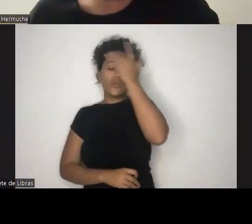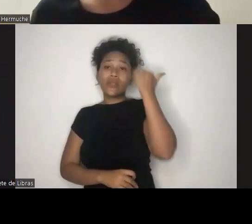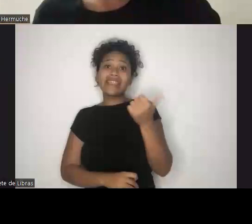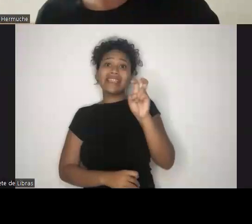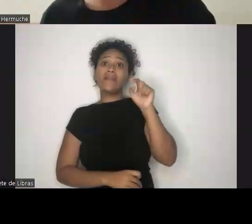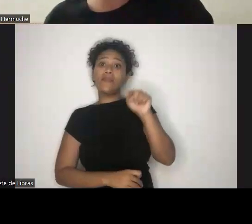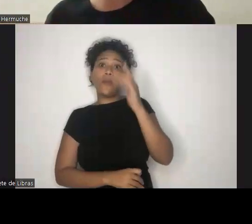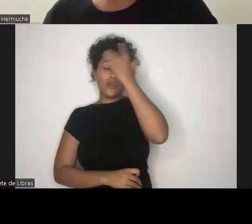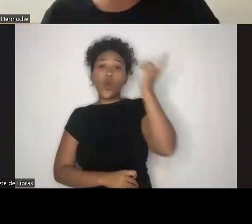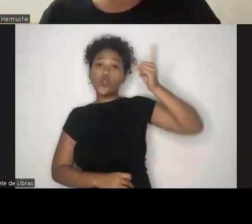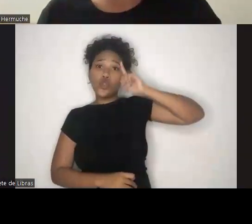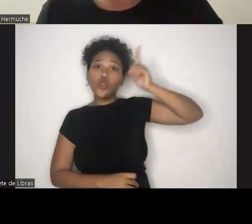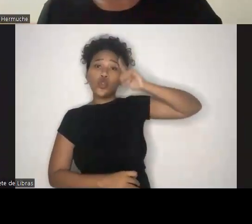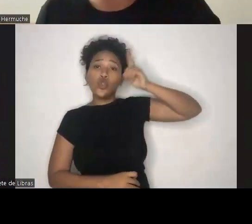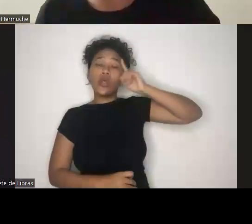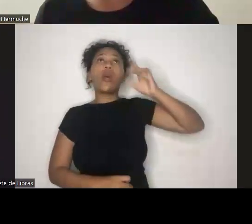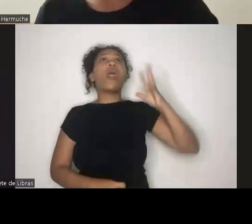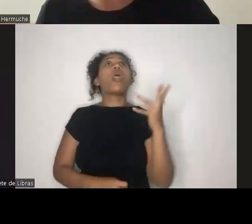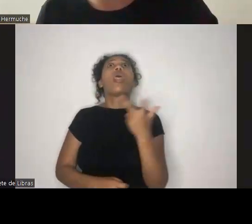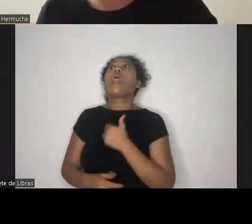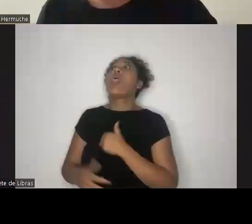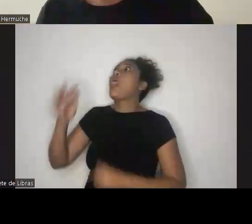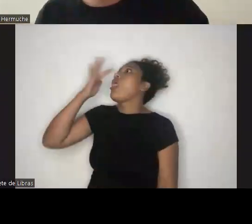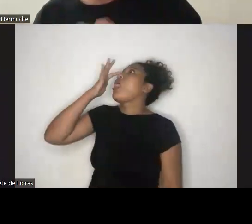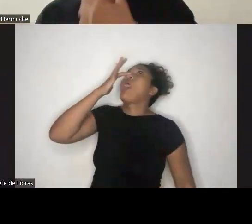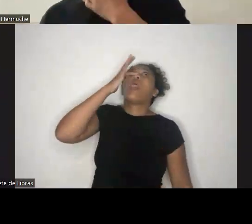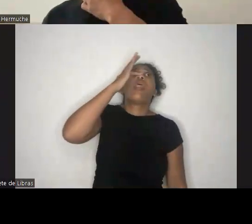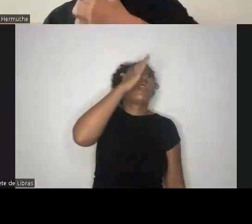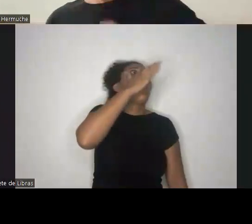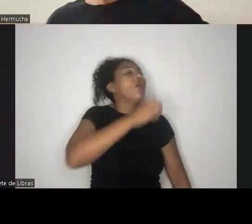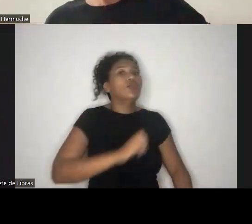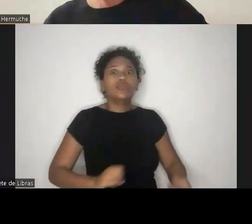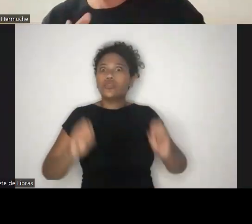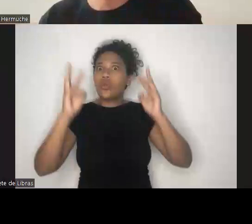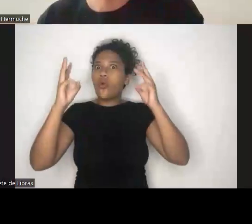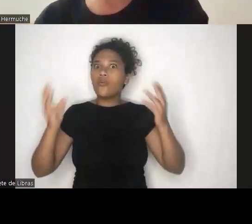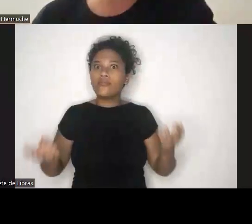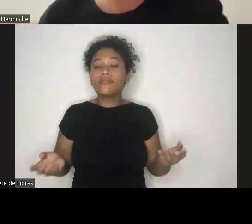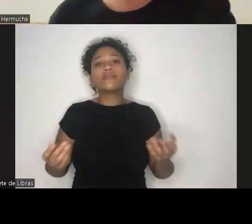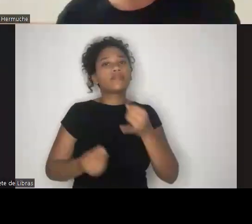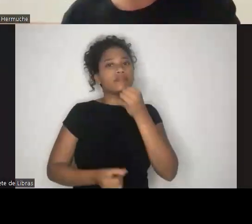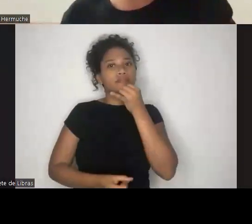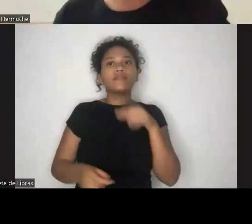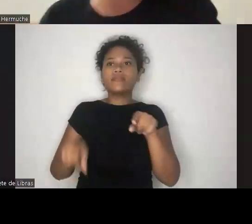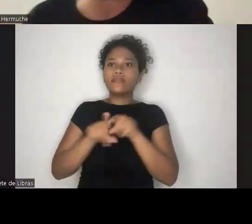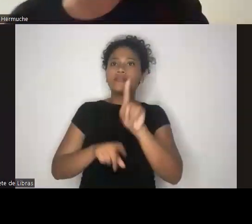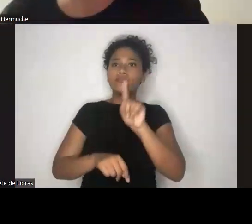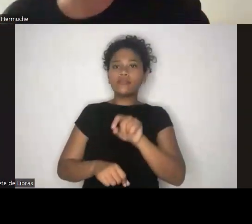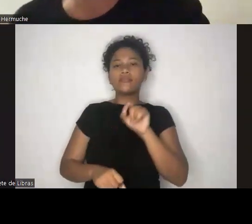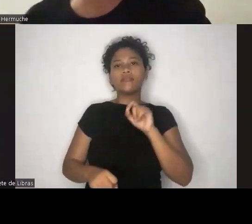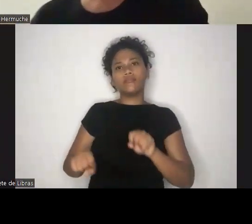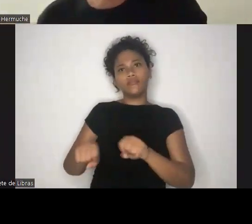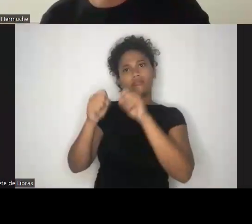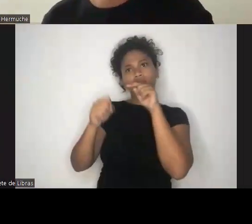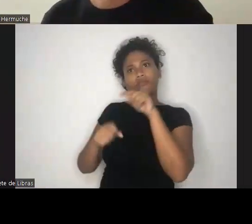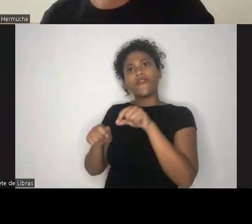por dia que ficam maravilhadas com a experiência do show então por exemplo é também muito disruptivo a gente fazer